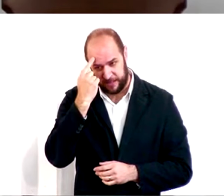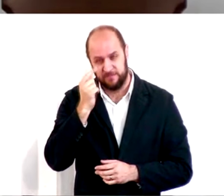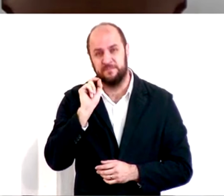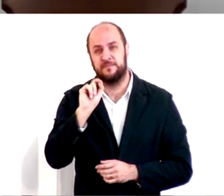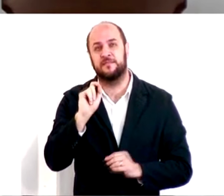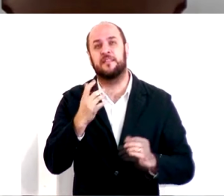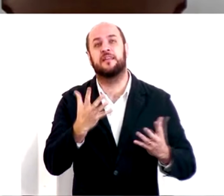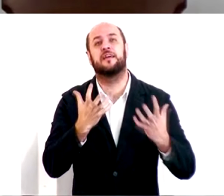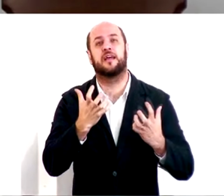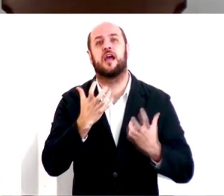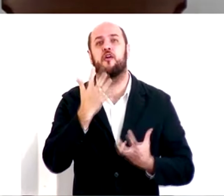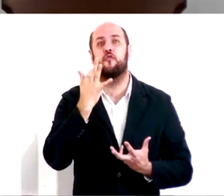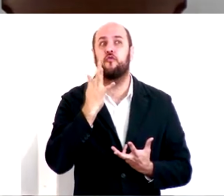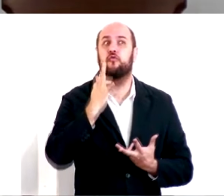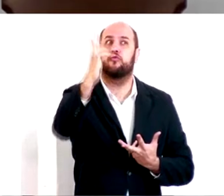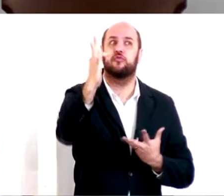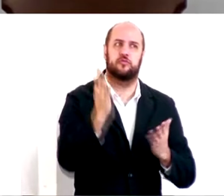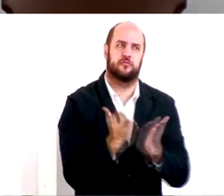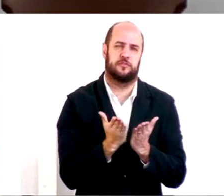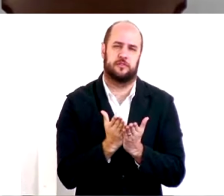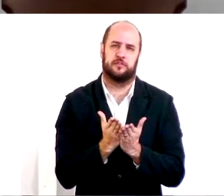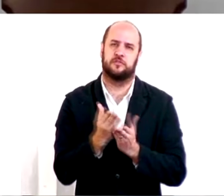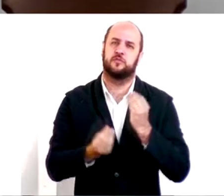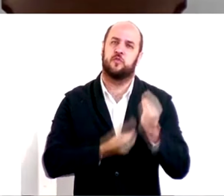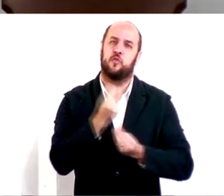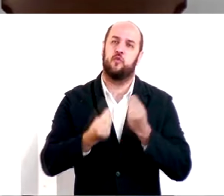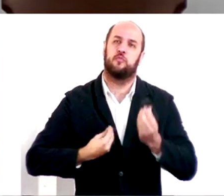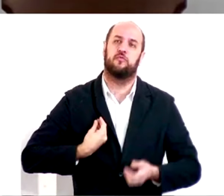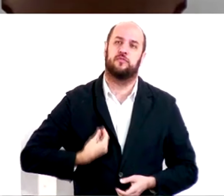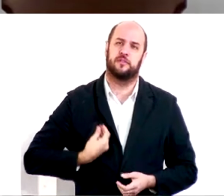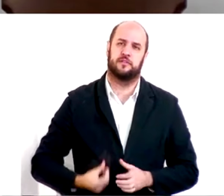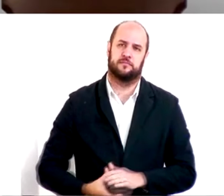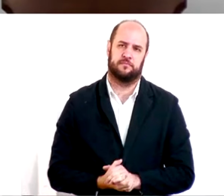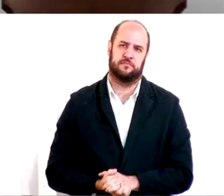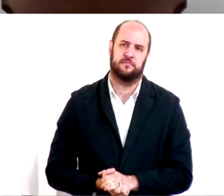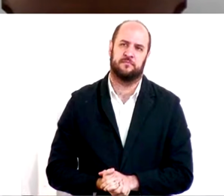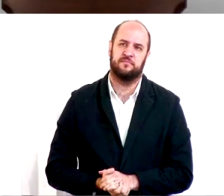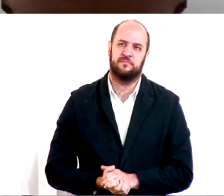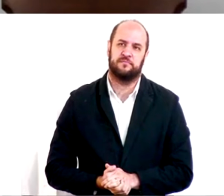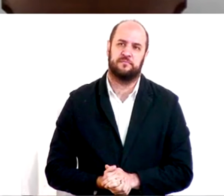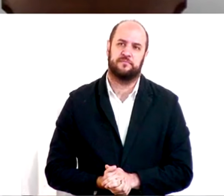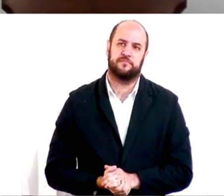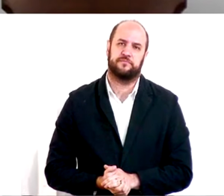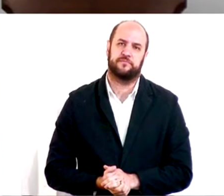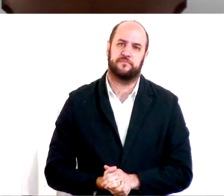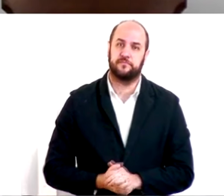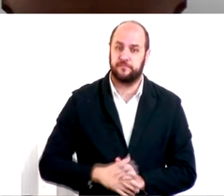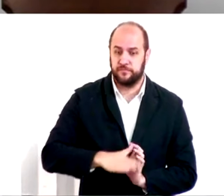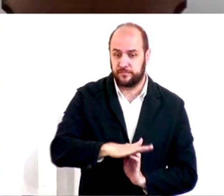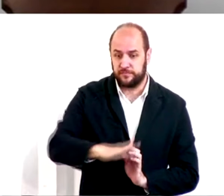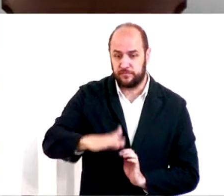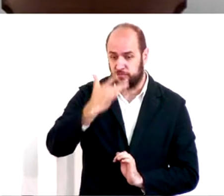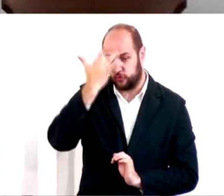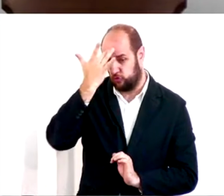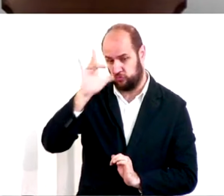no futuro como crente, como você quer viver. Se as crianças que ainda não sabem